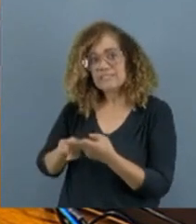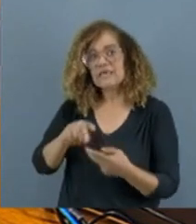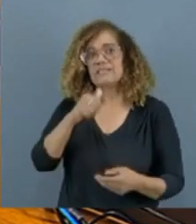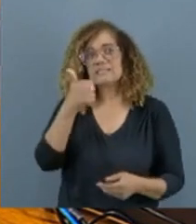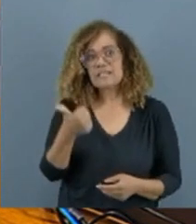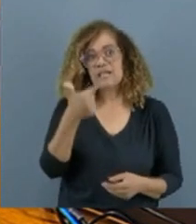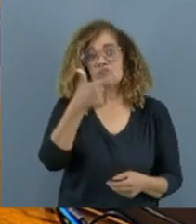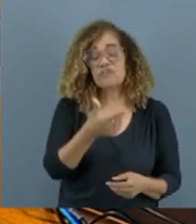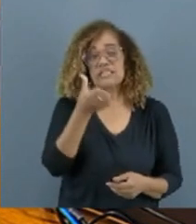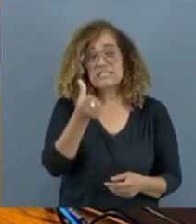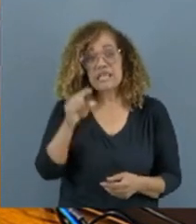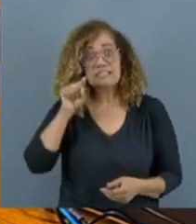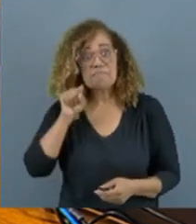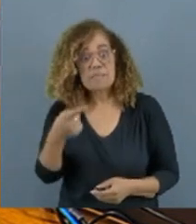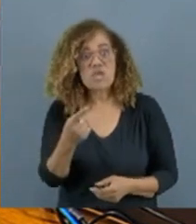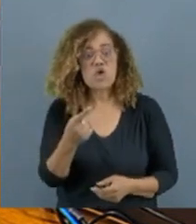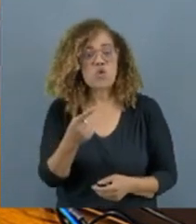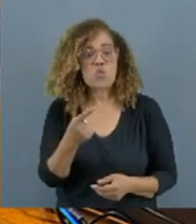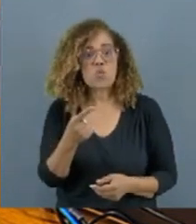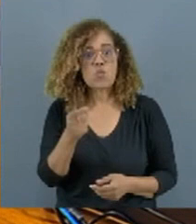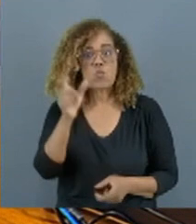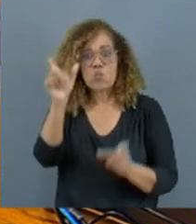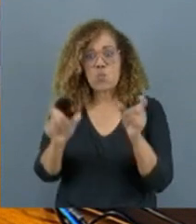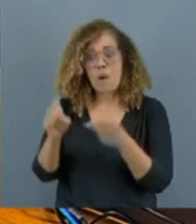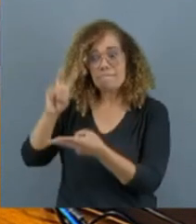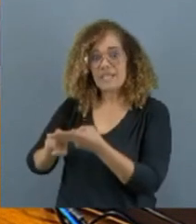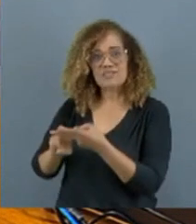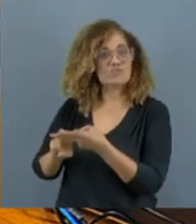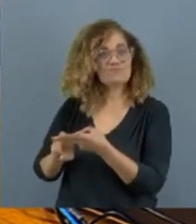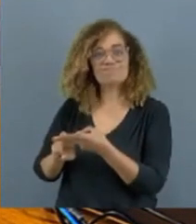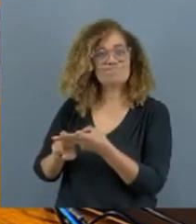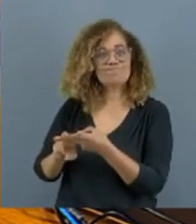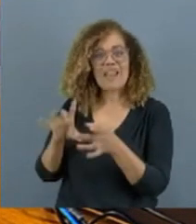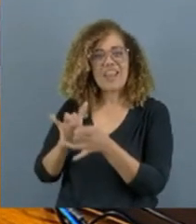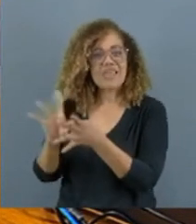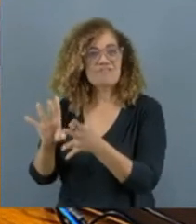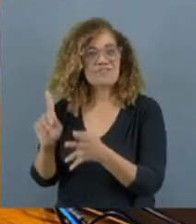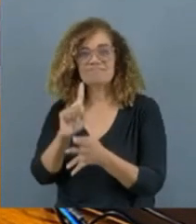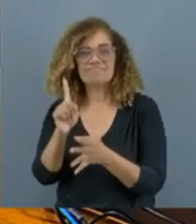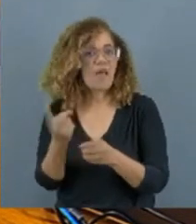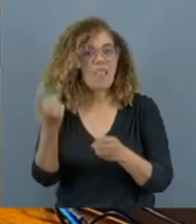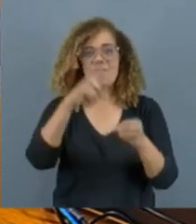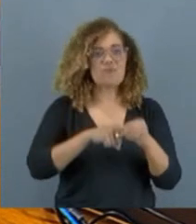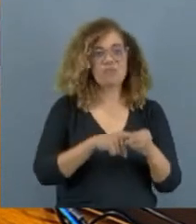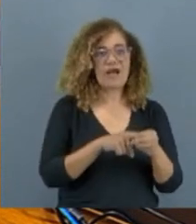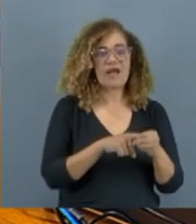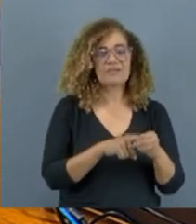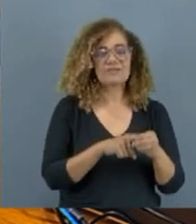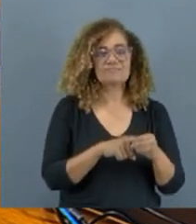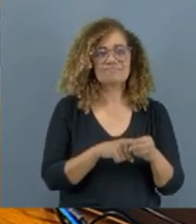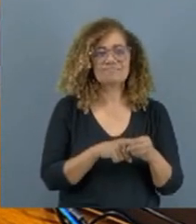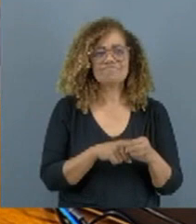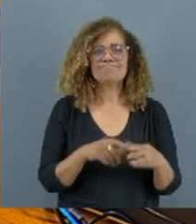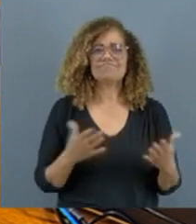126 mil detentos não retornaram após os saidões. Então, se o sentimento